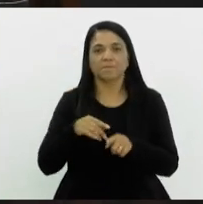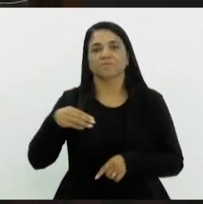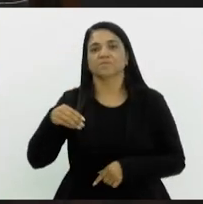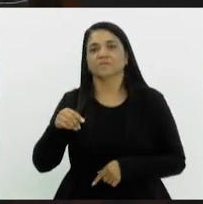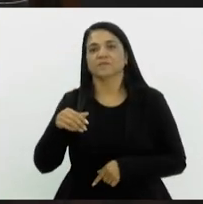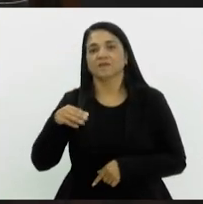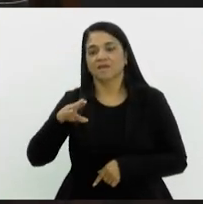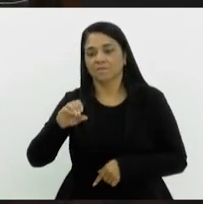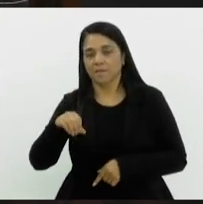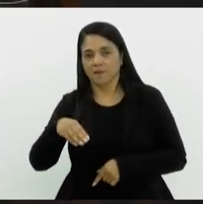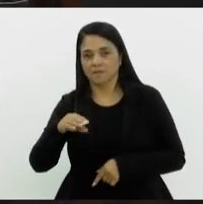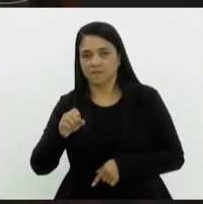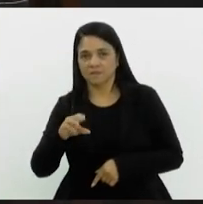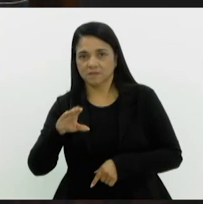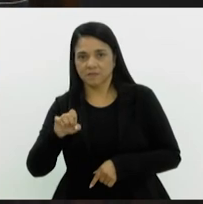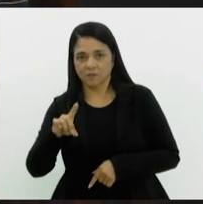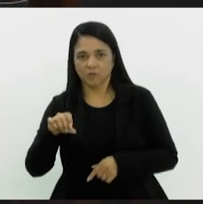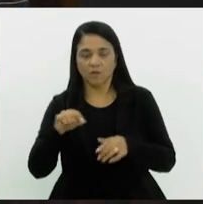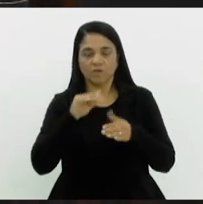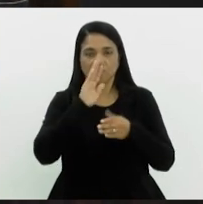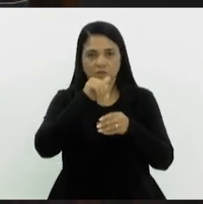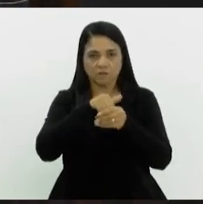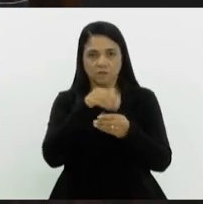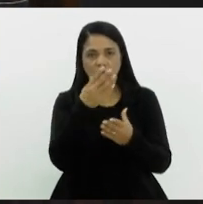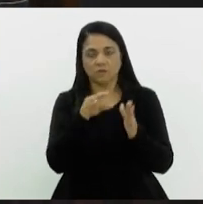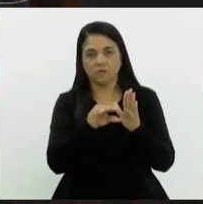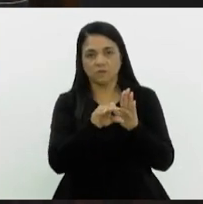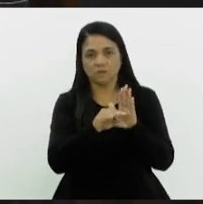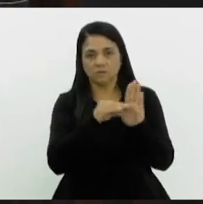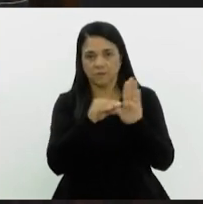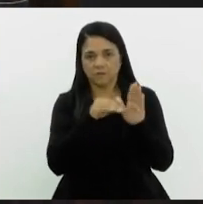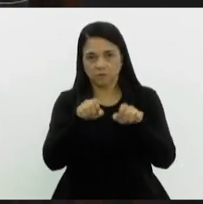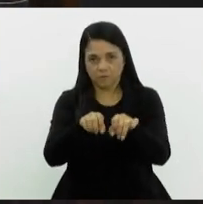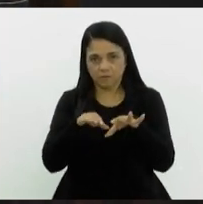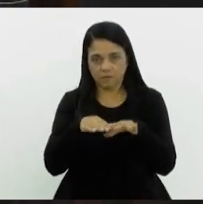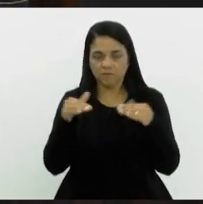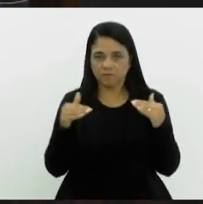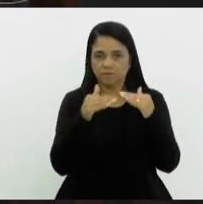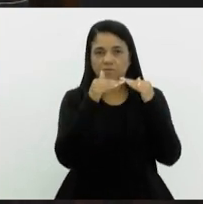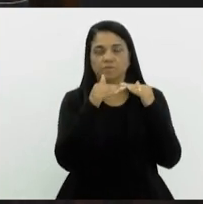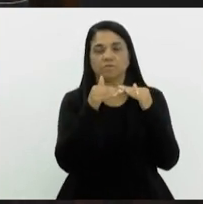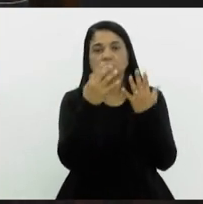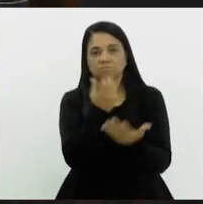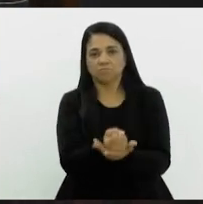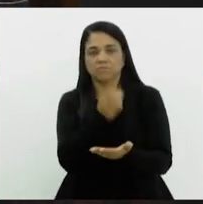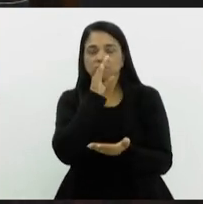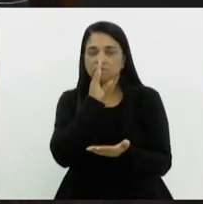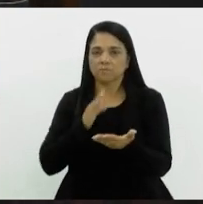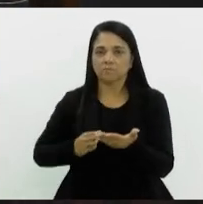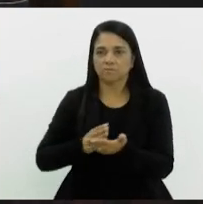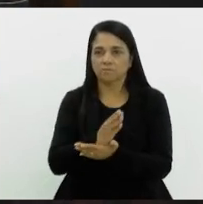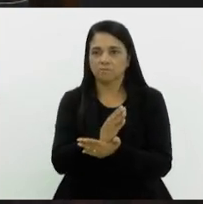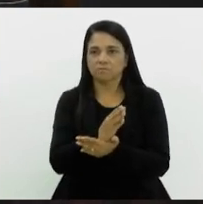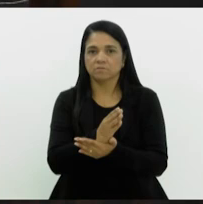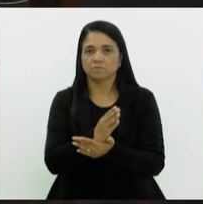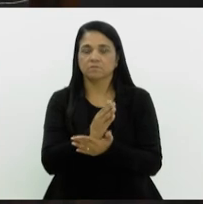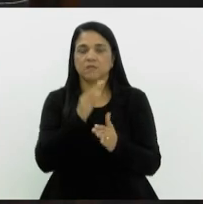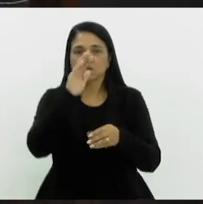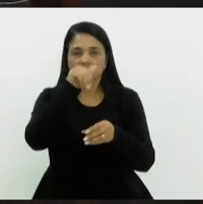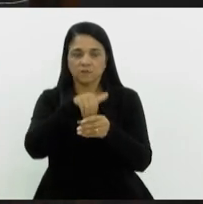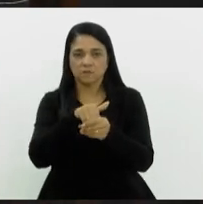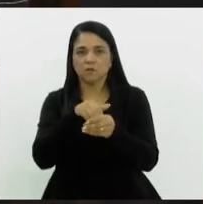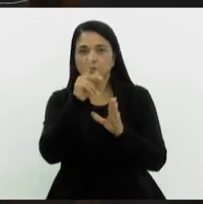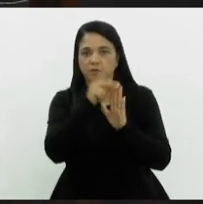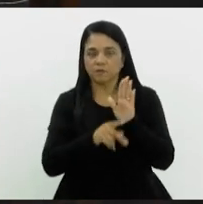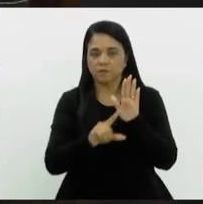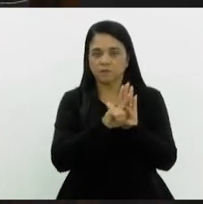Em votação, as emendas de plenário. Com parecer favorável. Senhores que aprovam, permaneçam como estão, aprovado. Em votação,